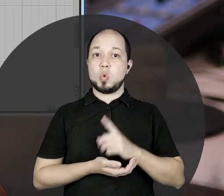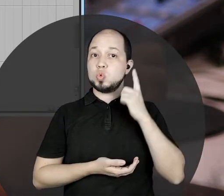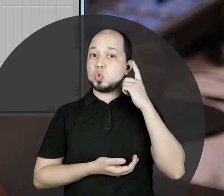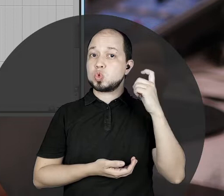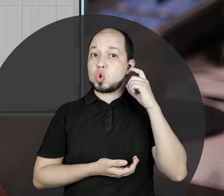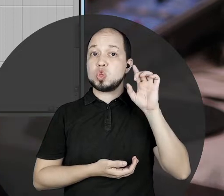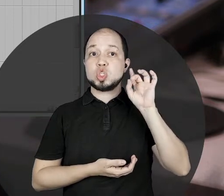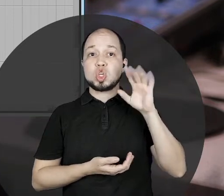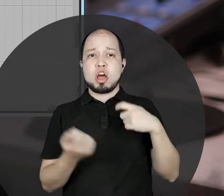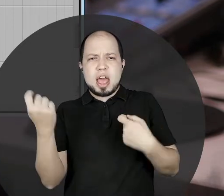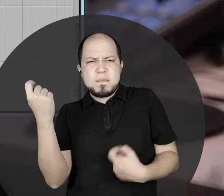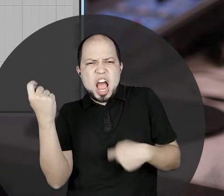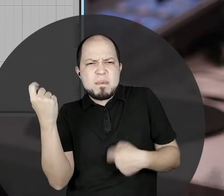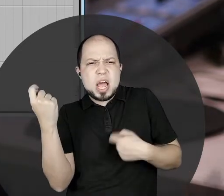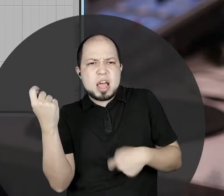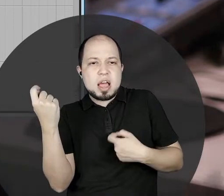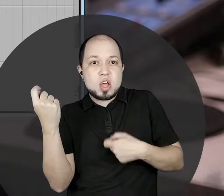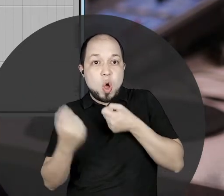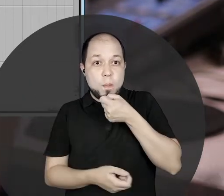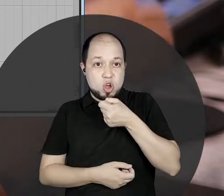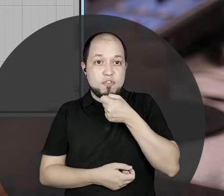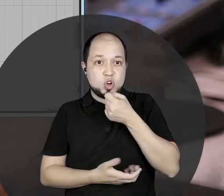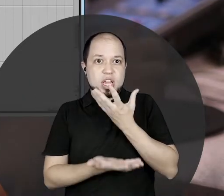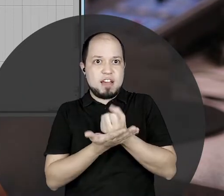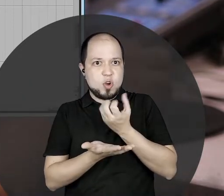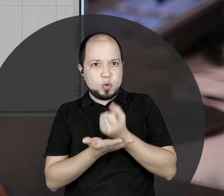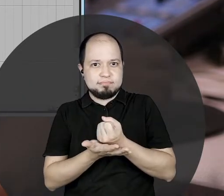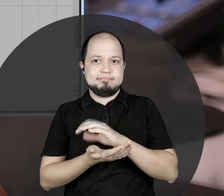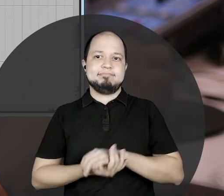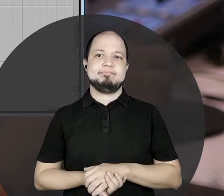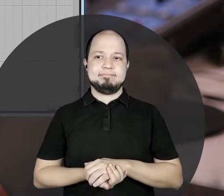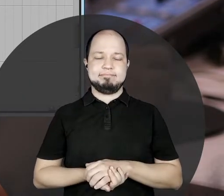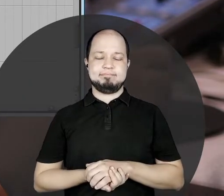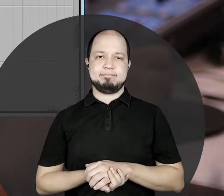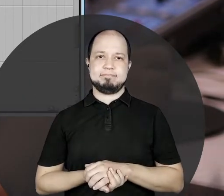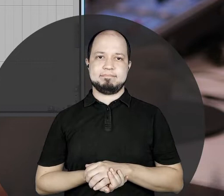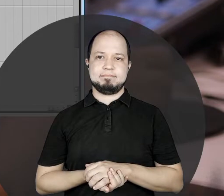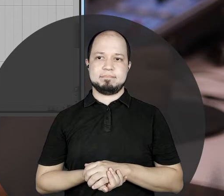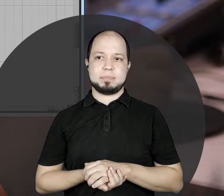Só a guitarra sem o. Só a guitarra, o microfone 57.